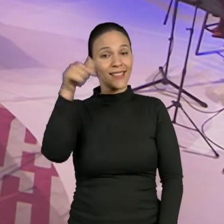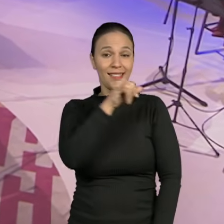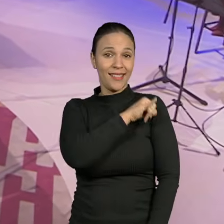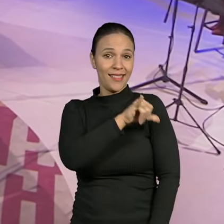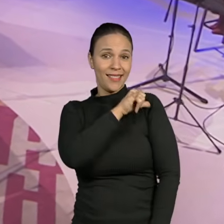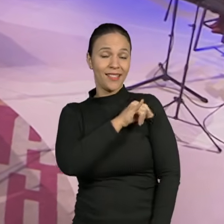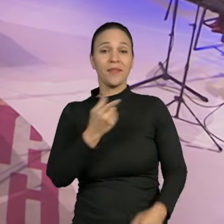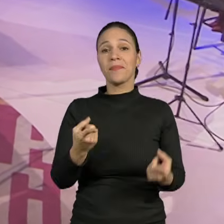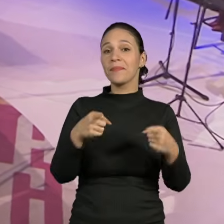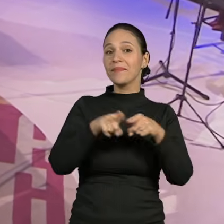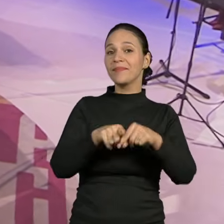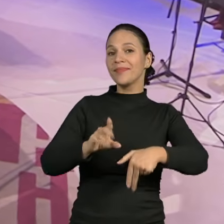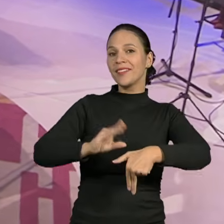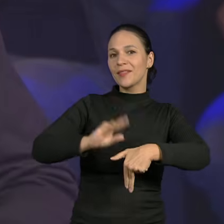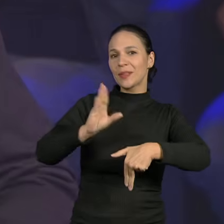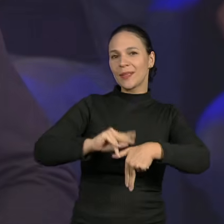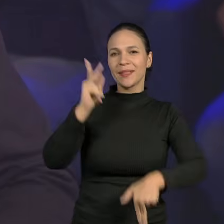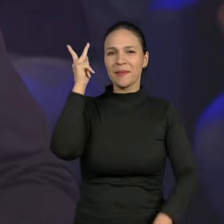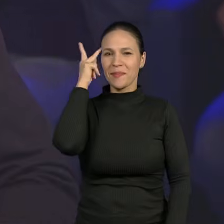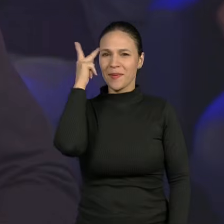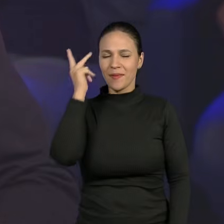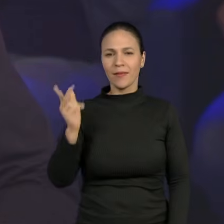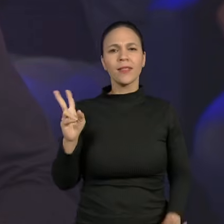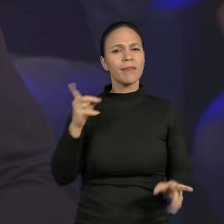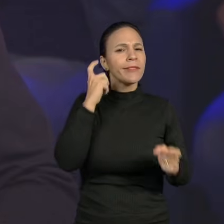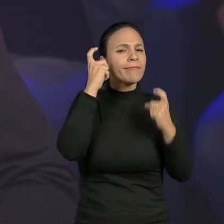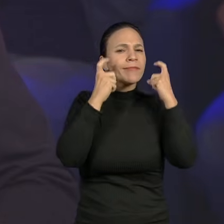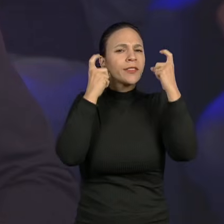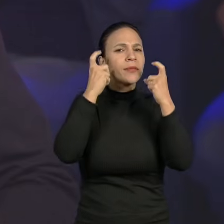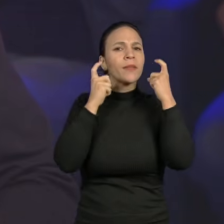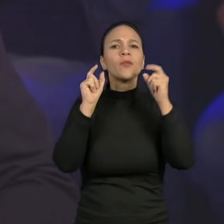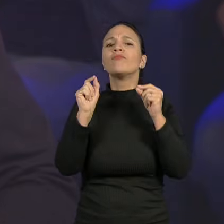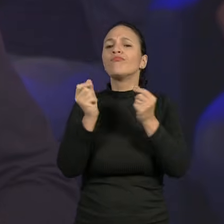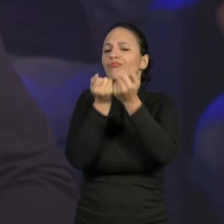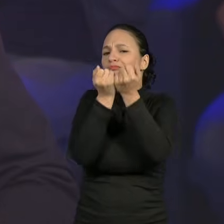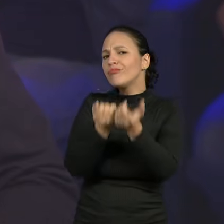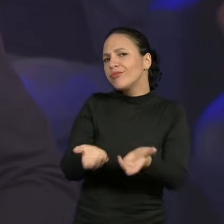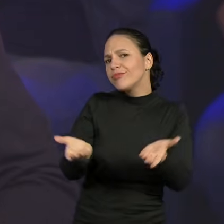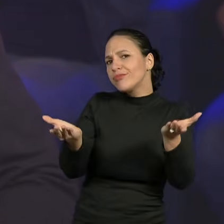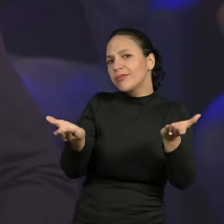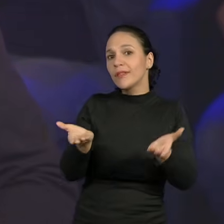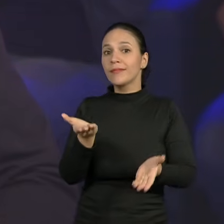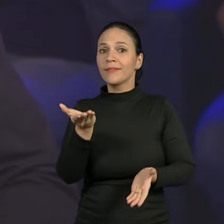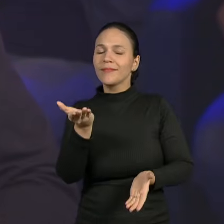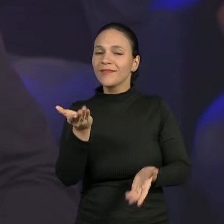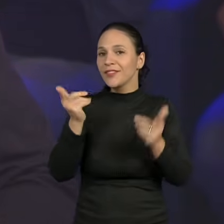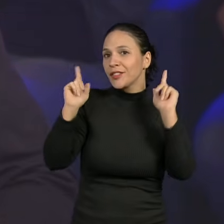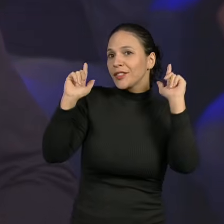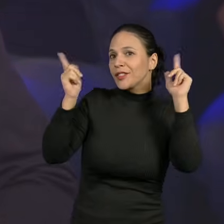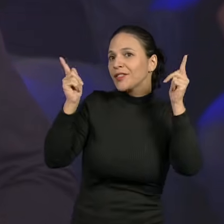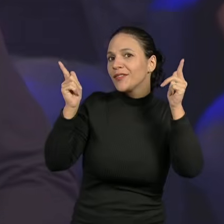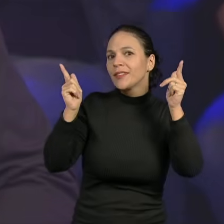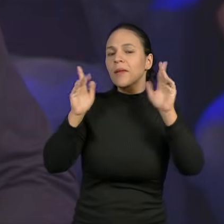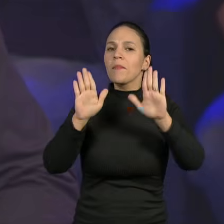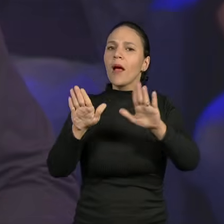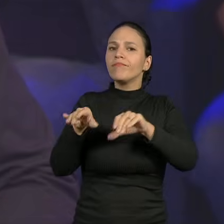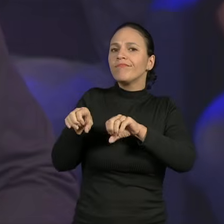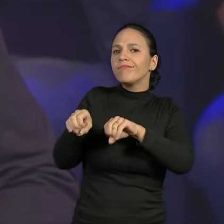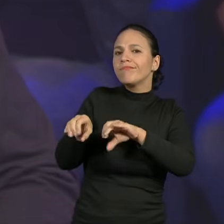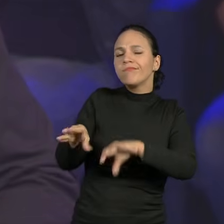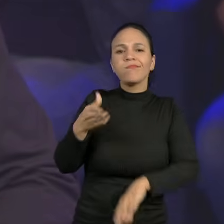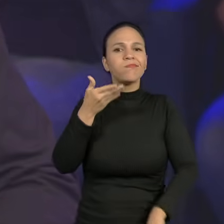Paulo. E a gente sempre com essa preocupação de levar até você diversão, mas